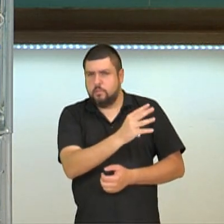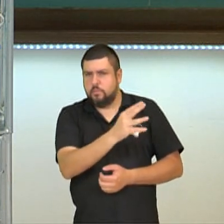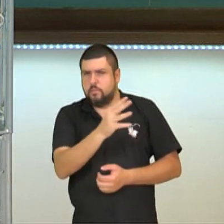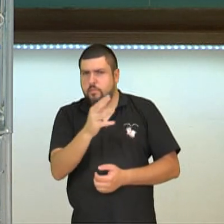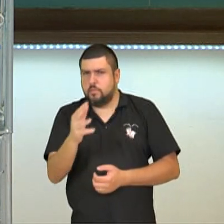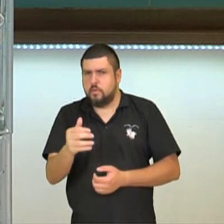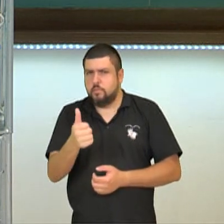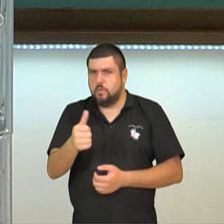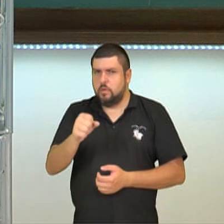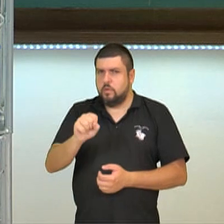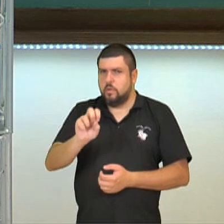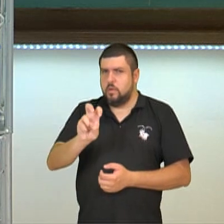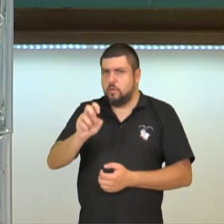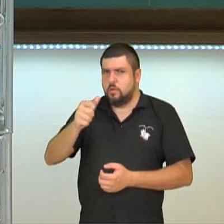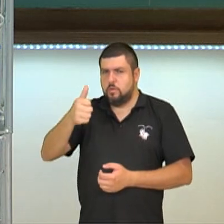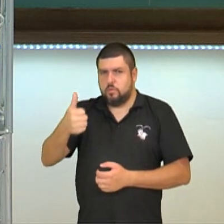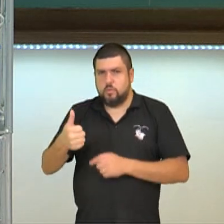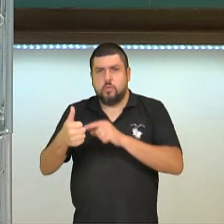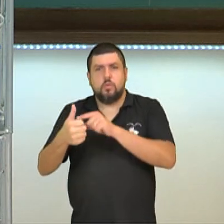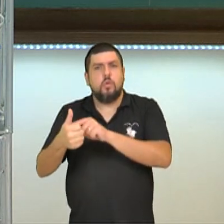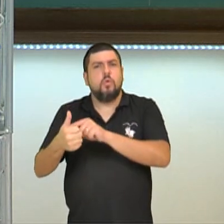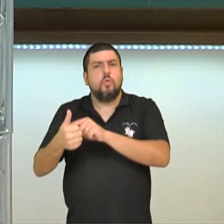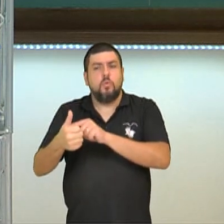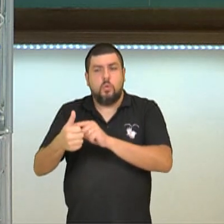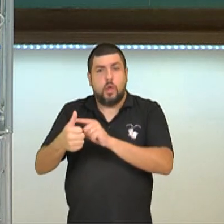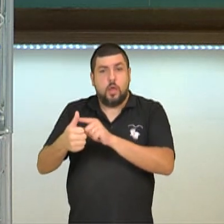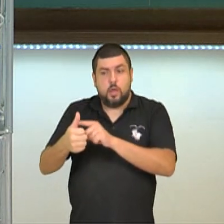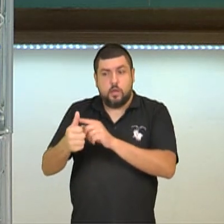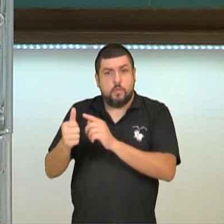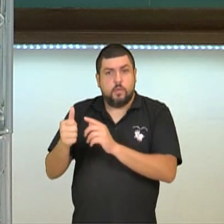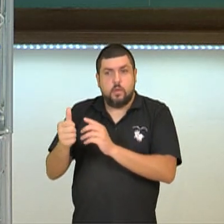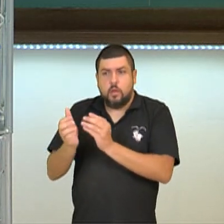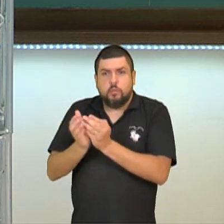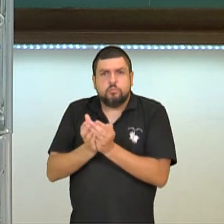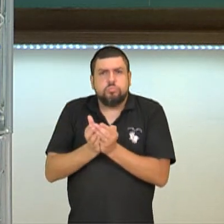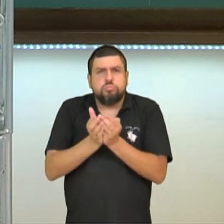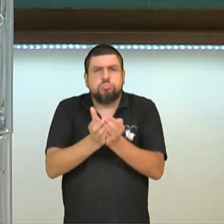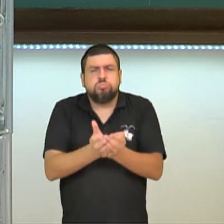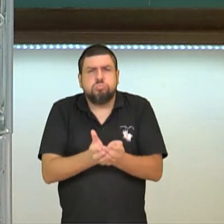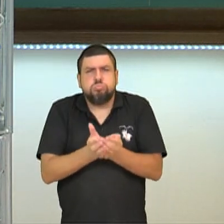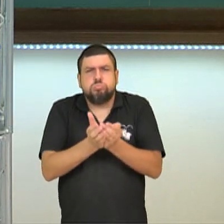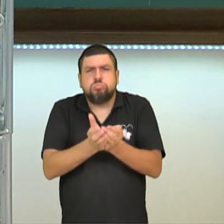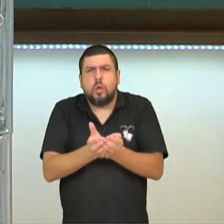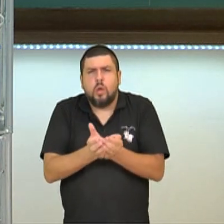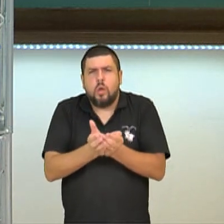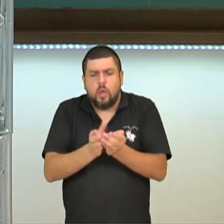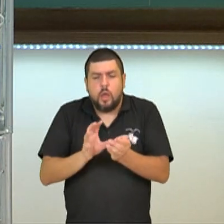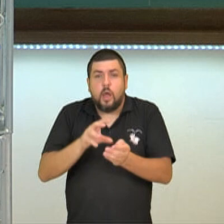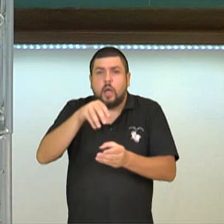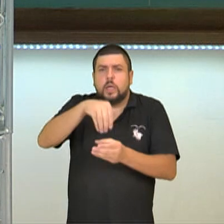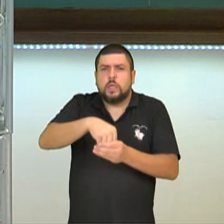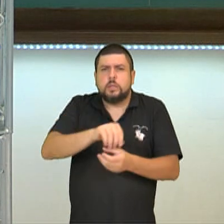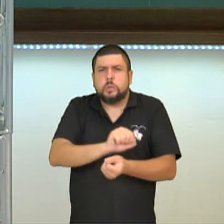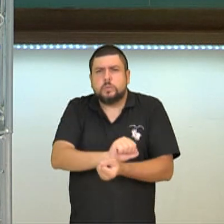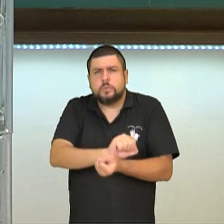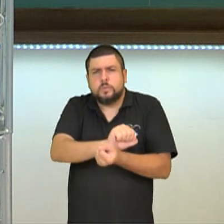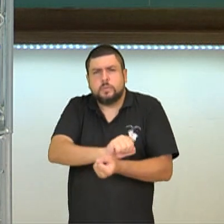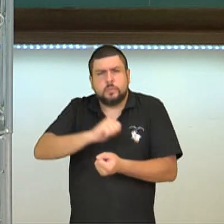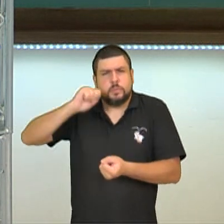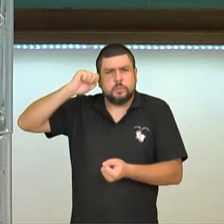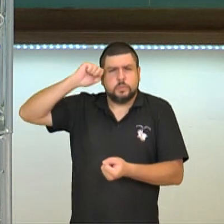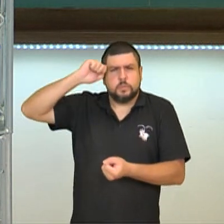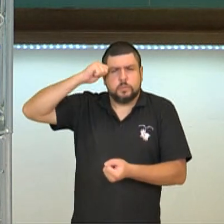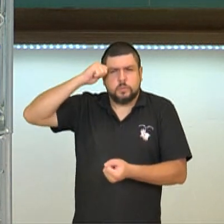foi proibido com a lei Eusébio de Queiroz, mais de 5 milhões de africanos pisaram em solo brasileiro